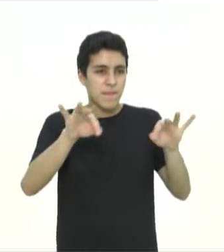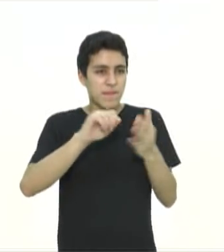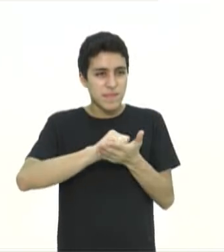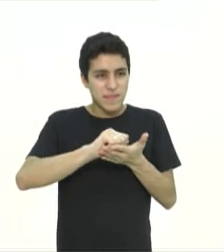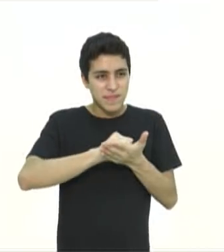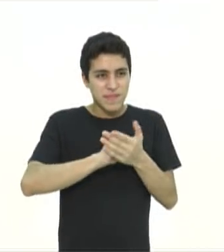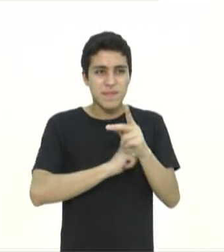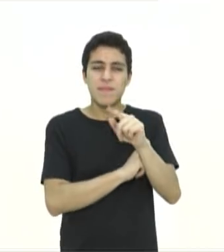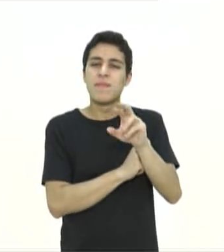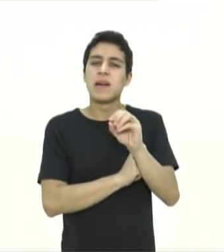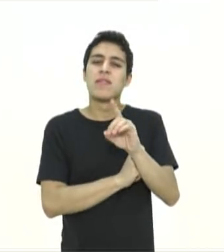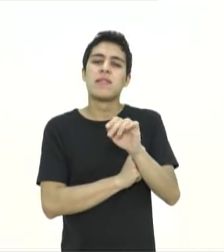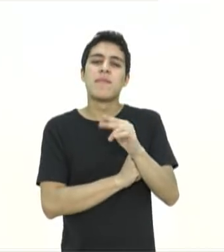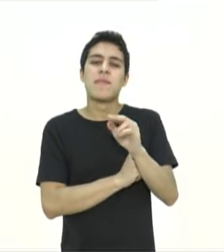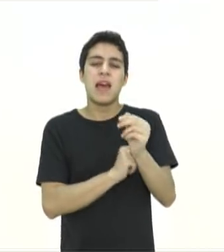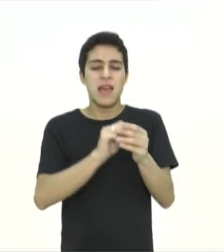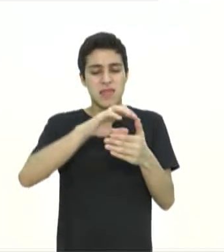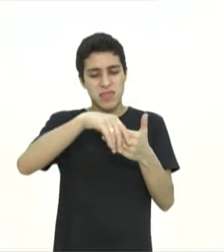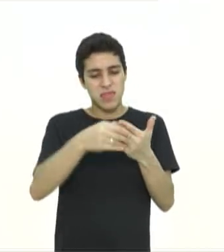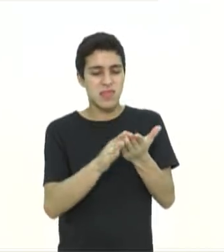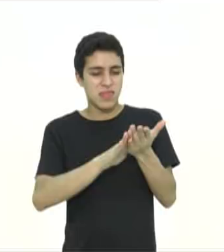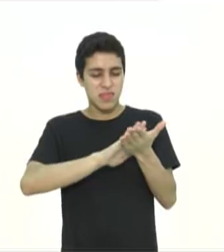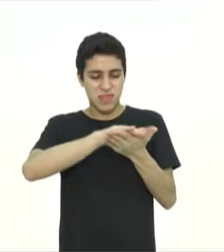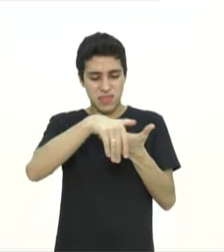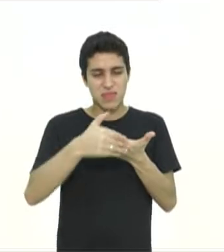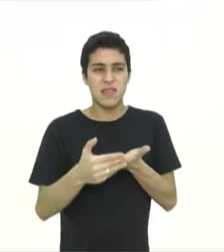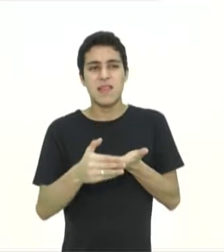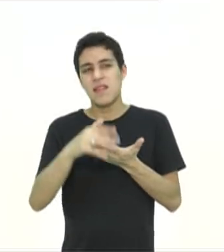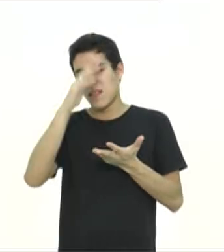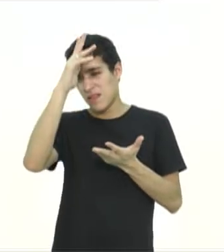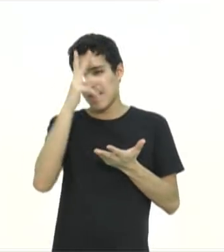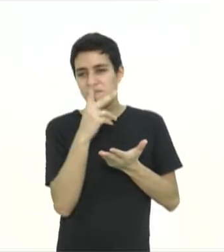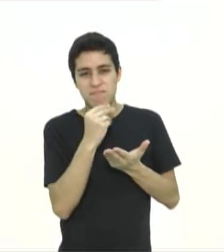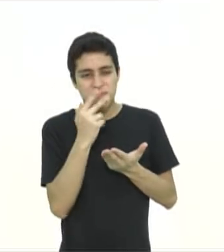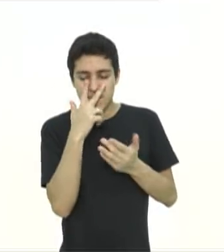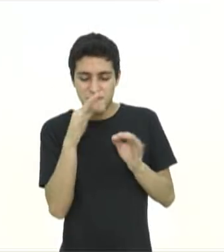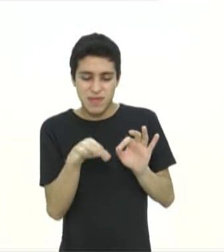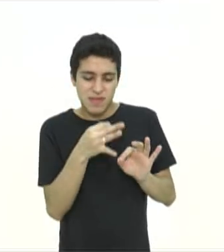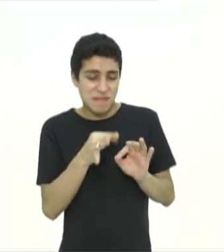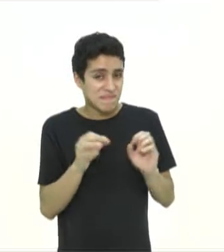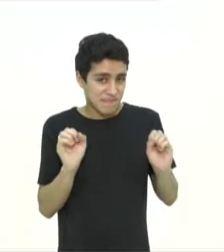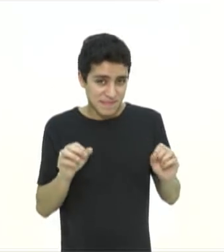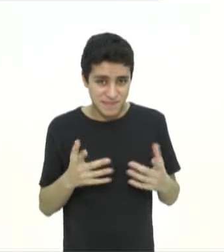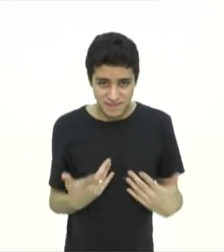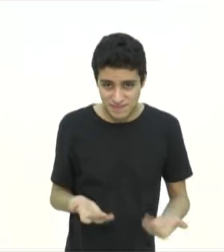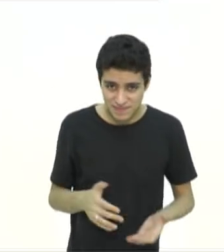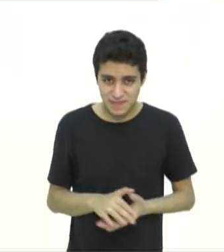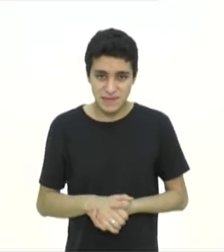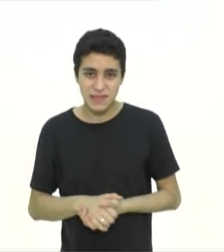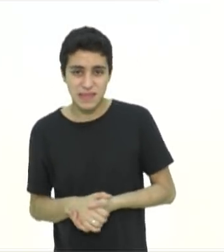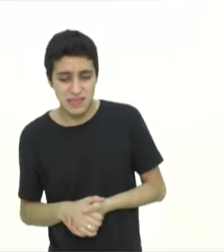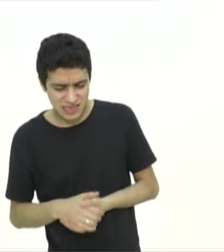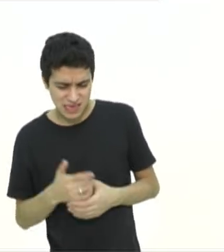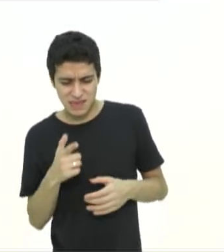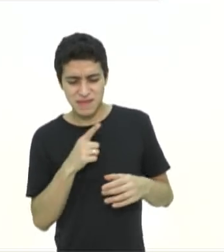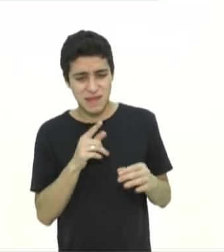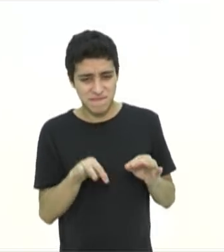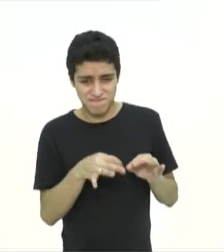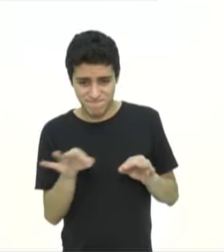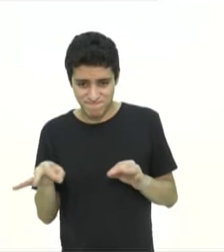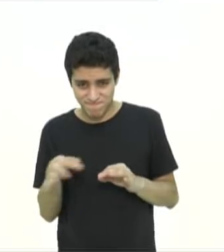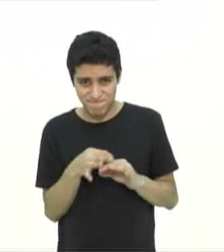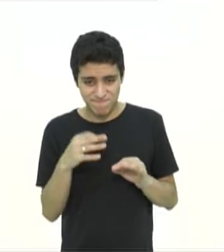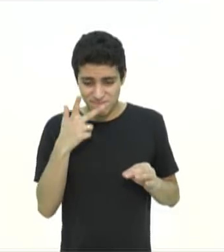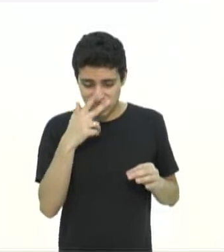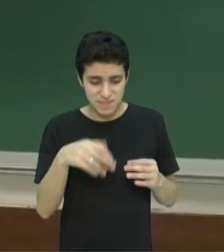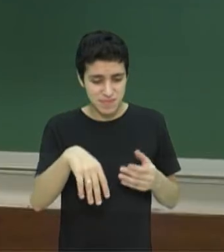Olha que bonitinho que é o pano de prato. Pano de prato com a galinhazinha, deve ser bordadinho, deve ter uma rendinha. Então, um